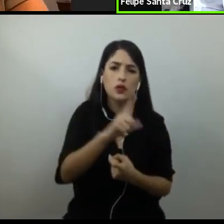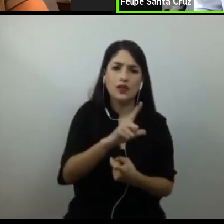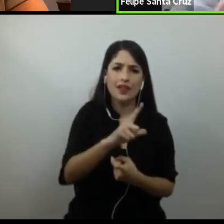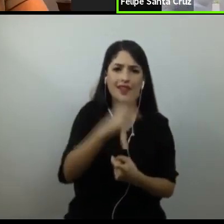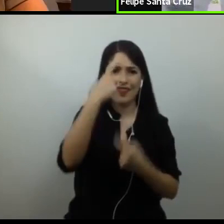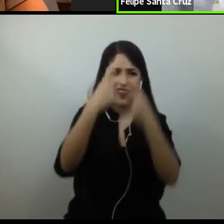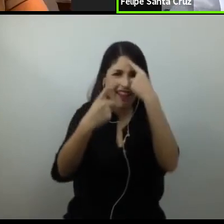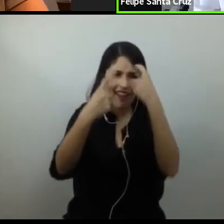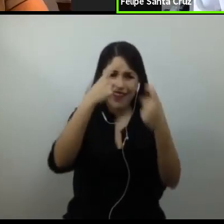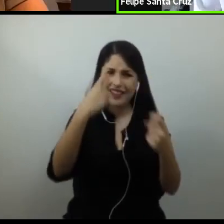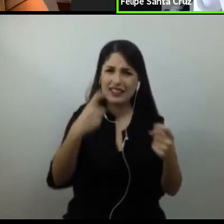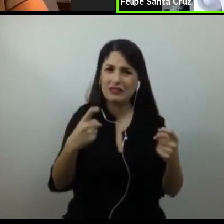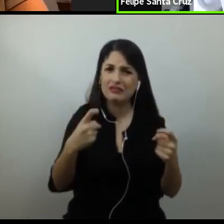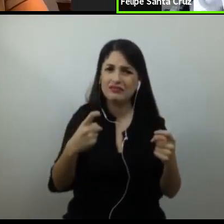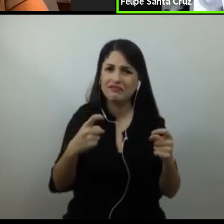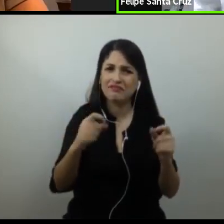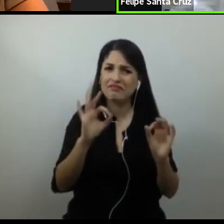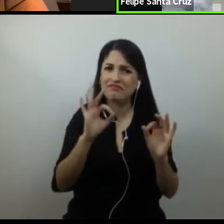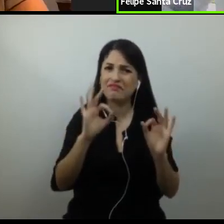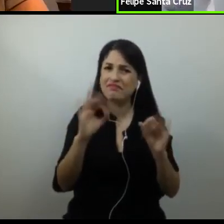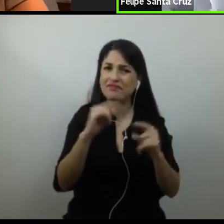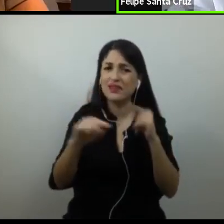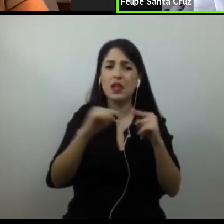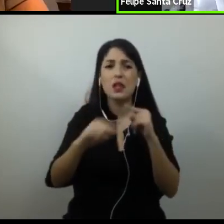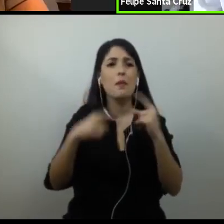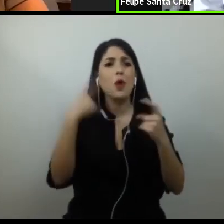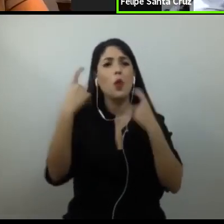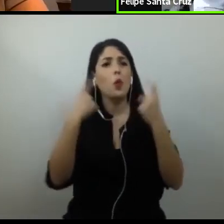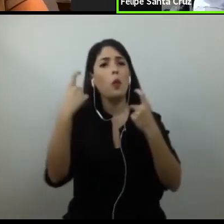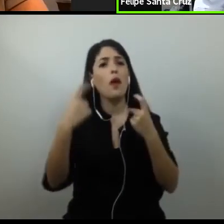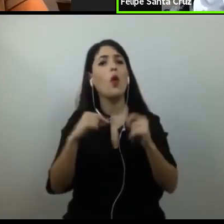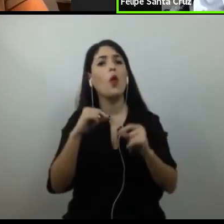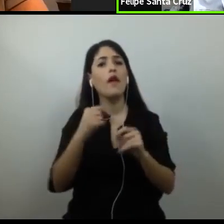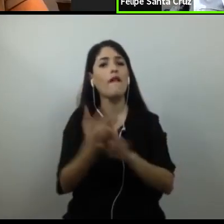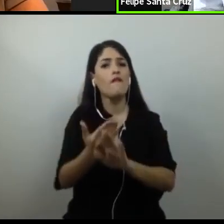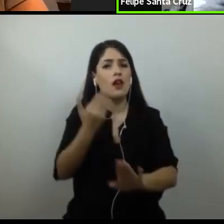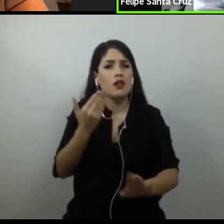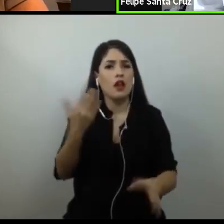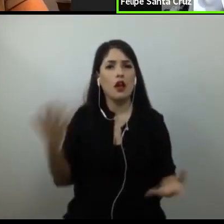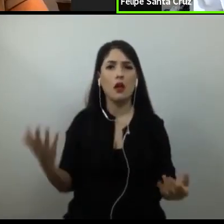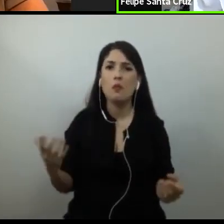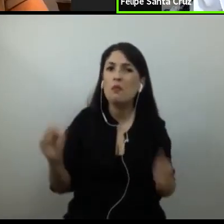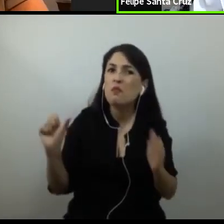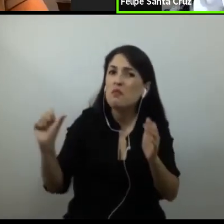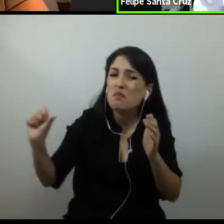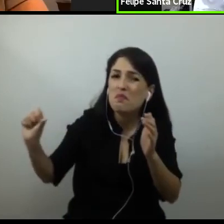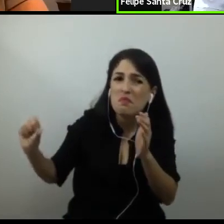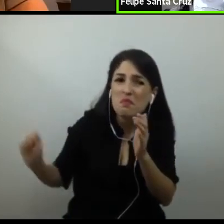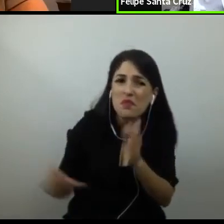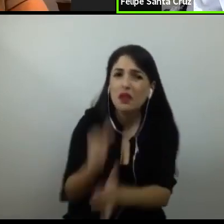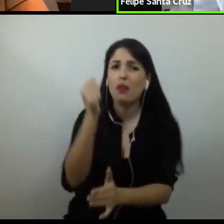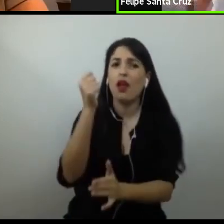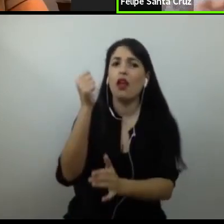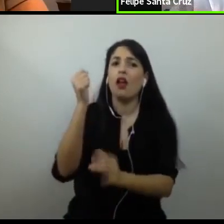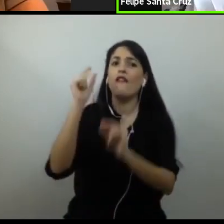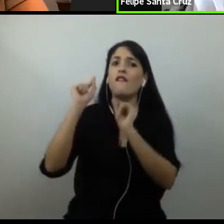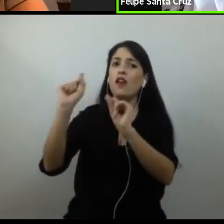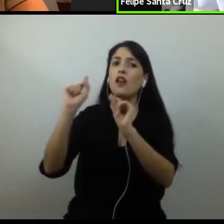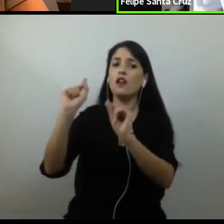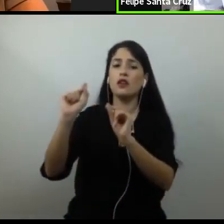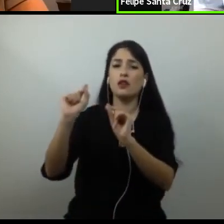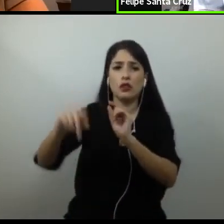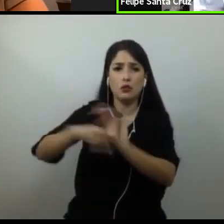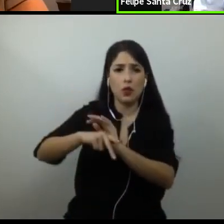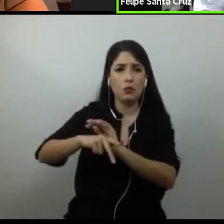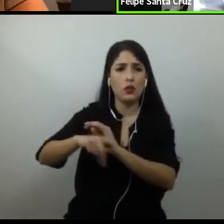malucas, se preocupam no meu afastamento. Pela primeira vez na história, um procurador da República pediu o afastamento do presidente da Ordem por uma